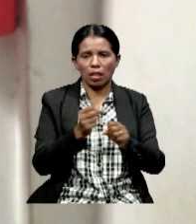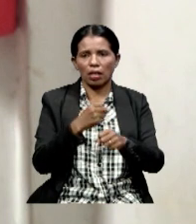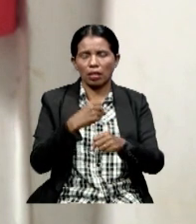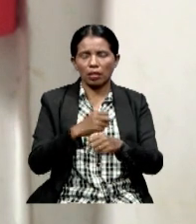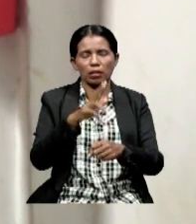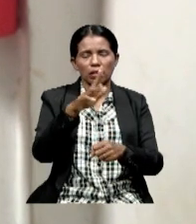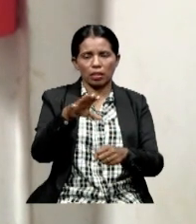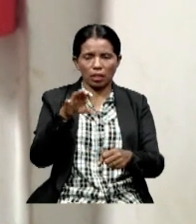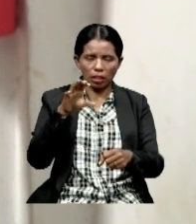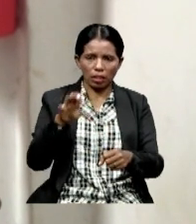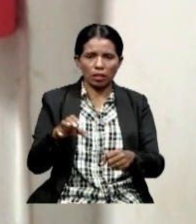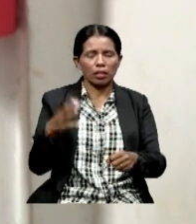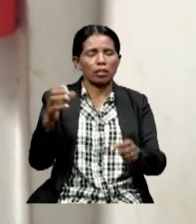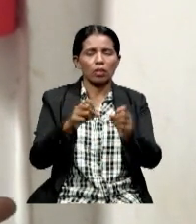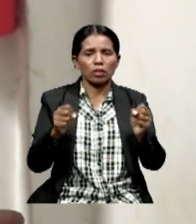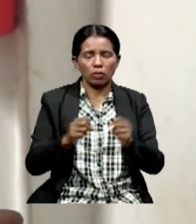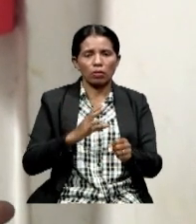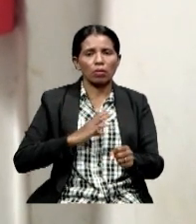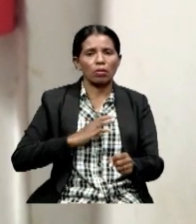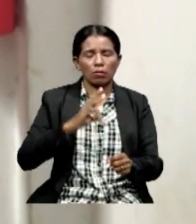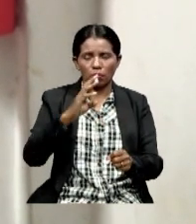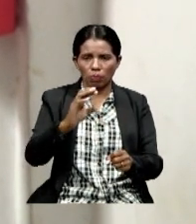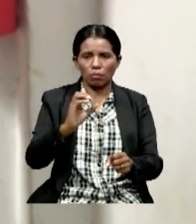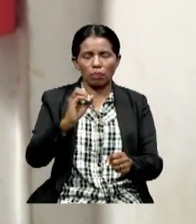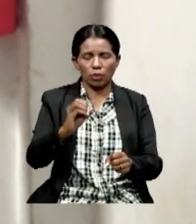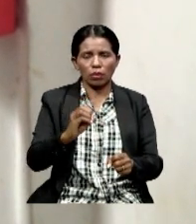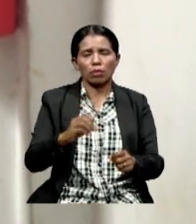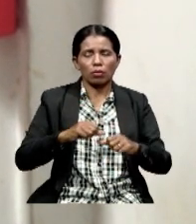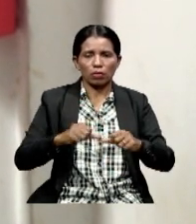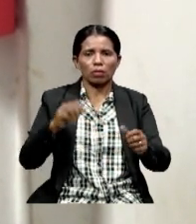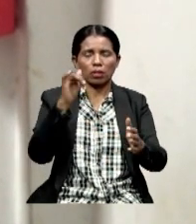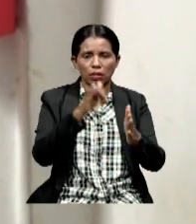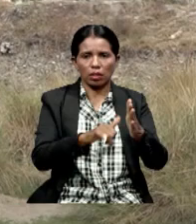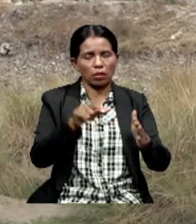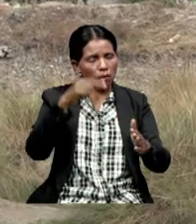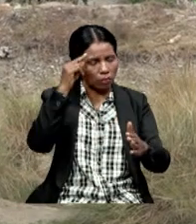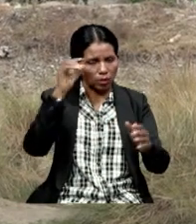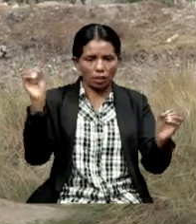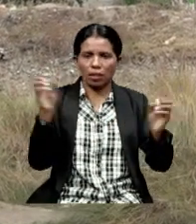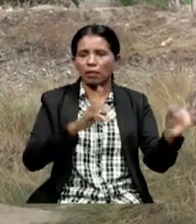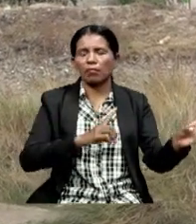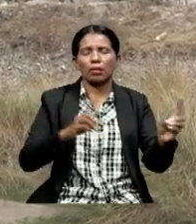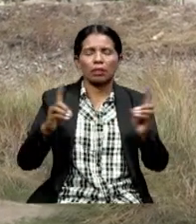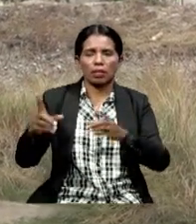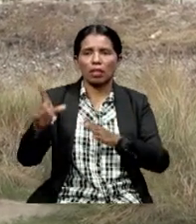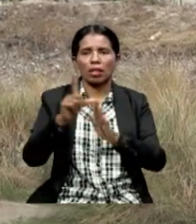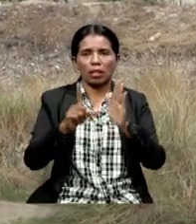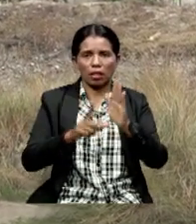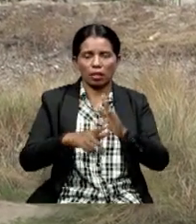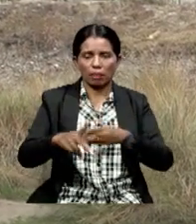atus tolu resin, ia suku Comoro continua rela ia área risco, tamba governo rasik la implementa lei proteção civil.